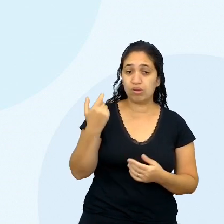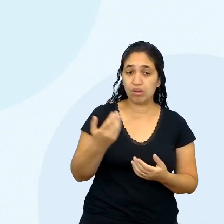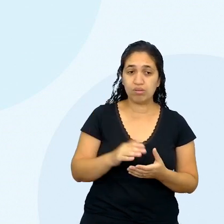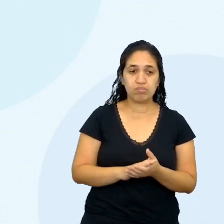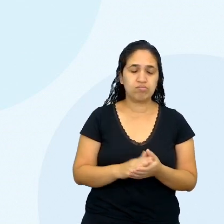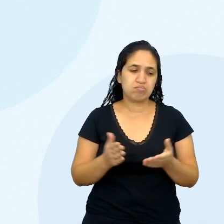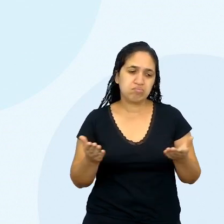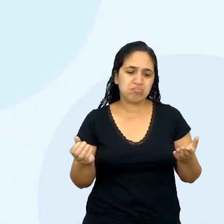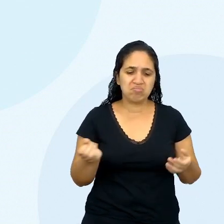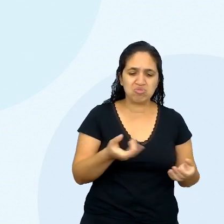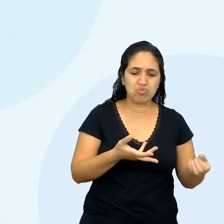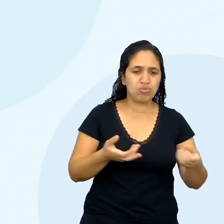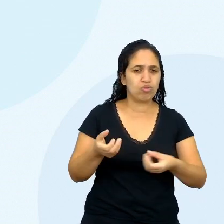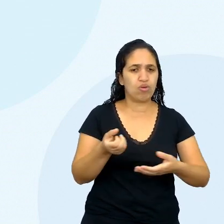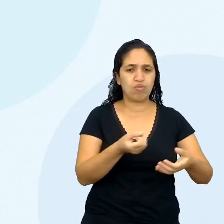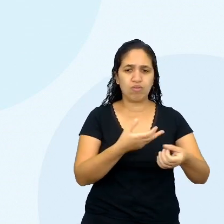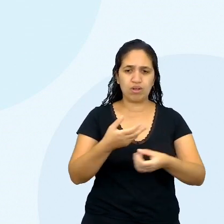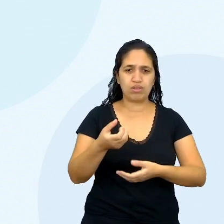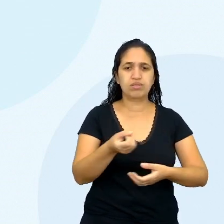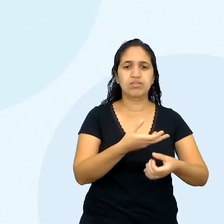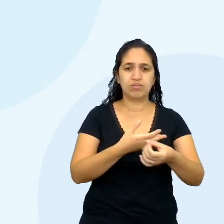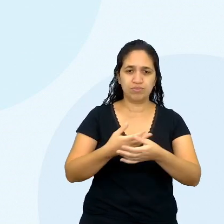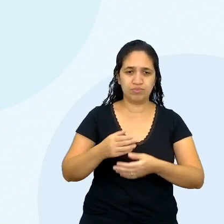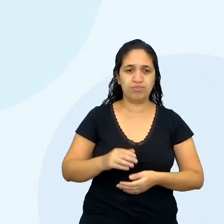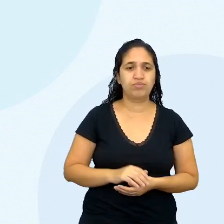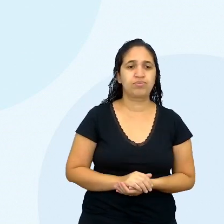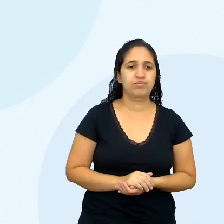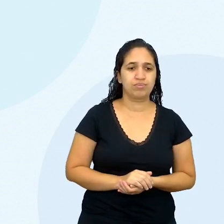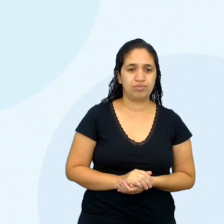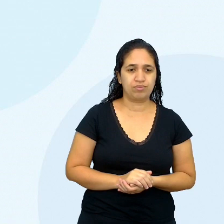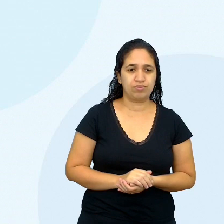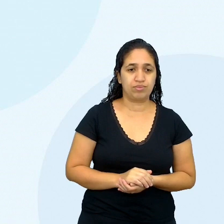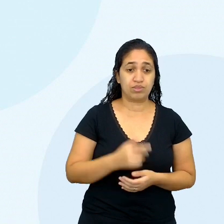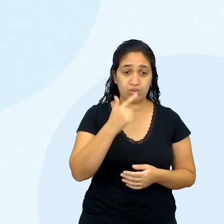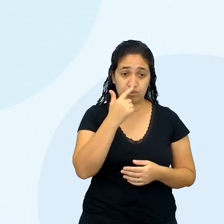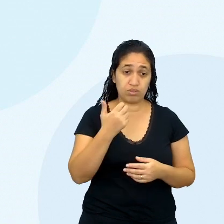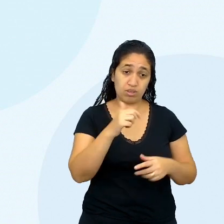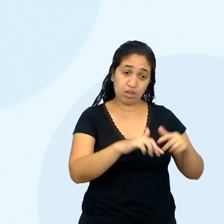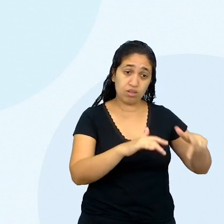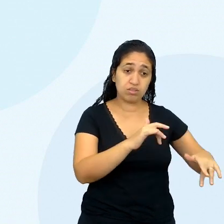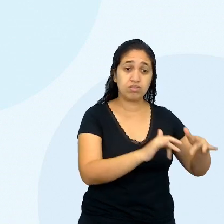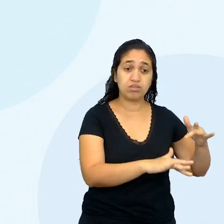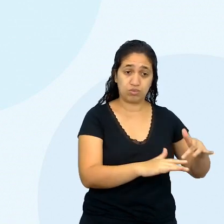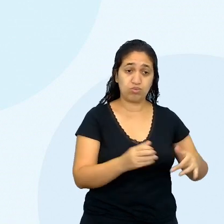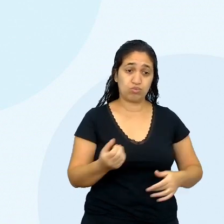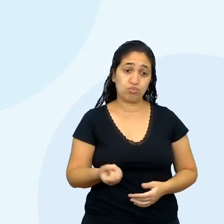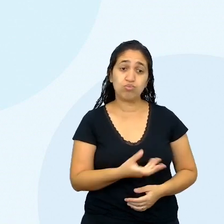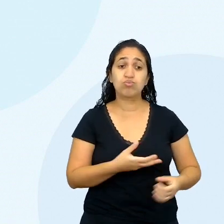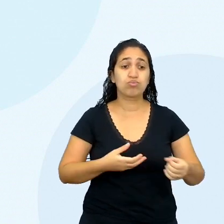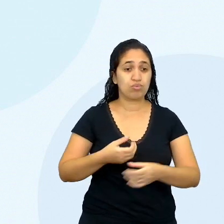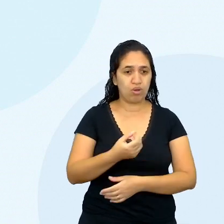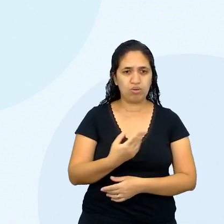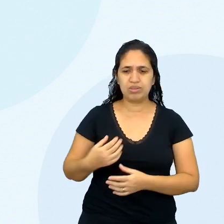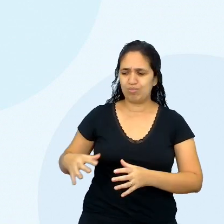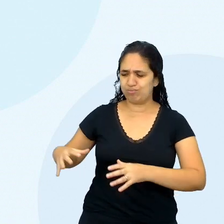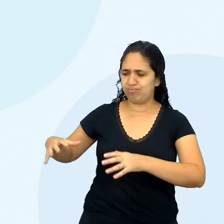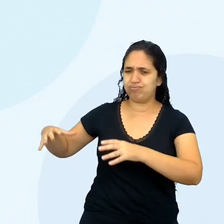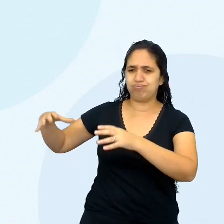de renovação, de revisão do Plano Estadual de Resíduos Sólidos. Então, a gente tinha bastante material